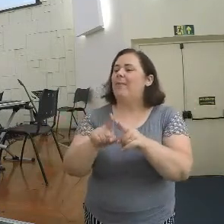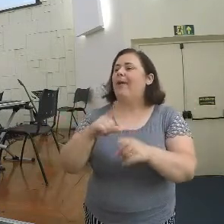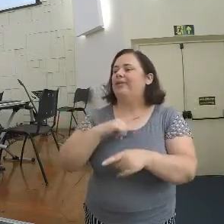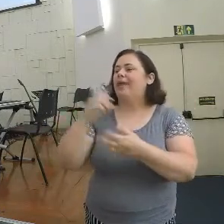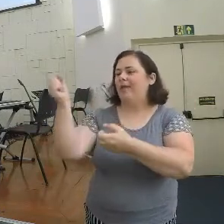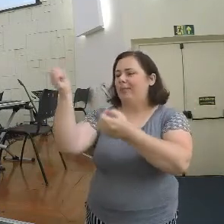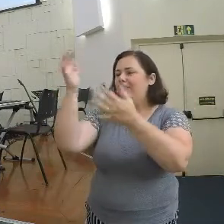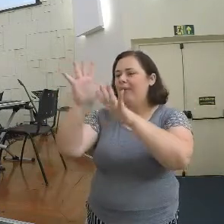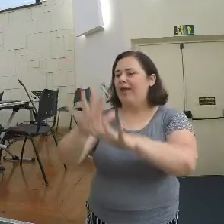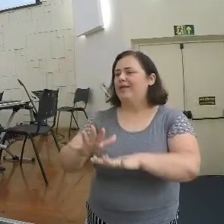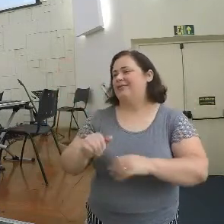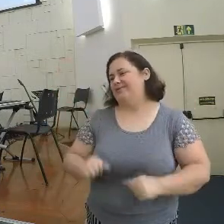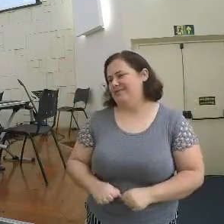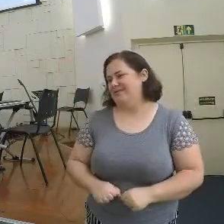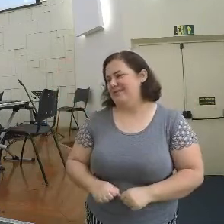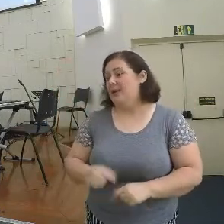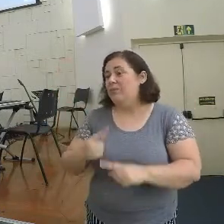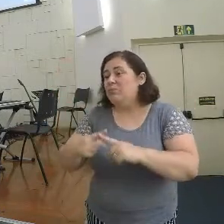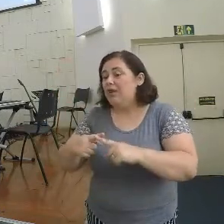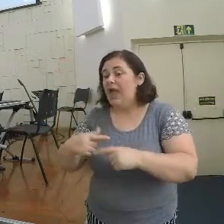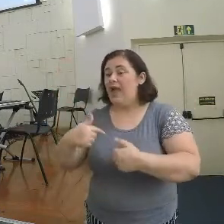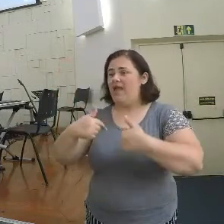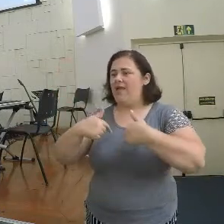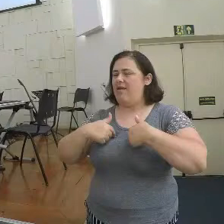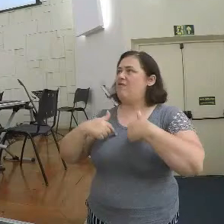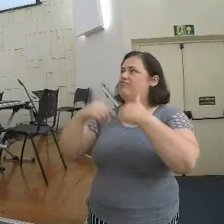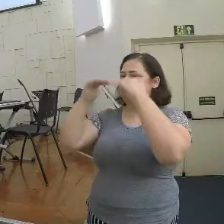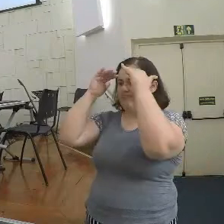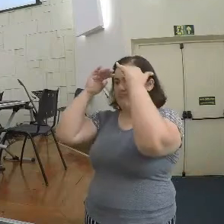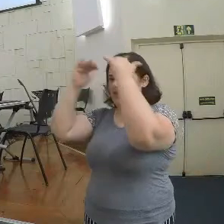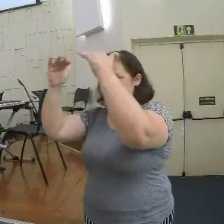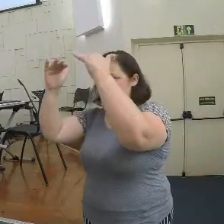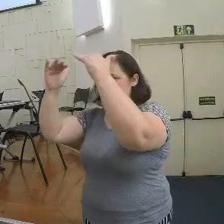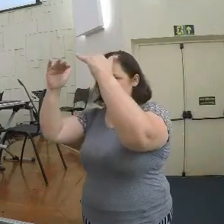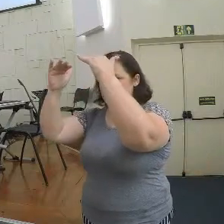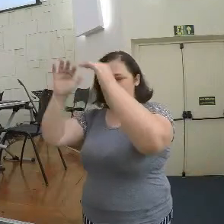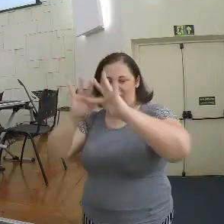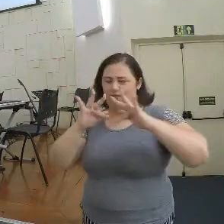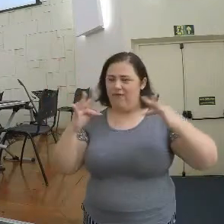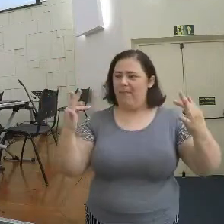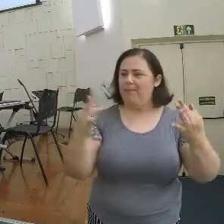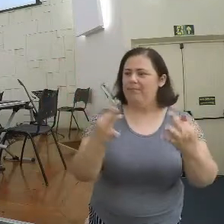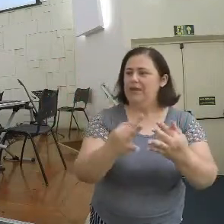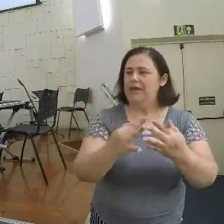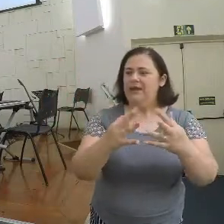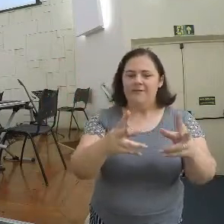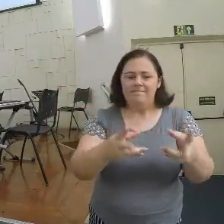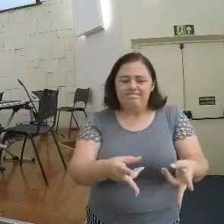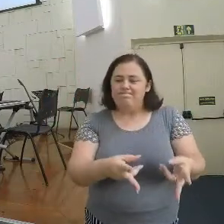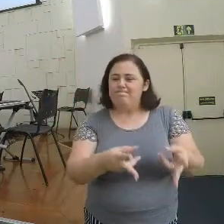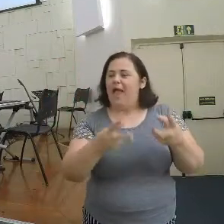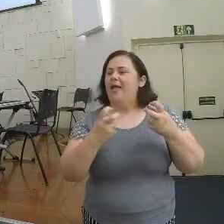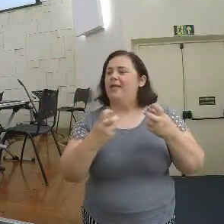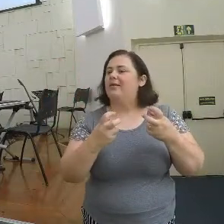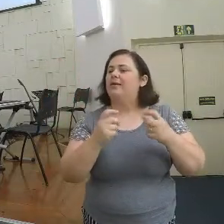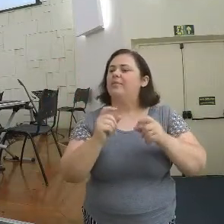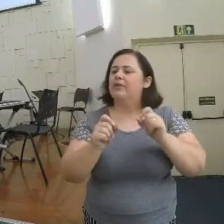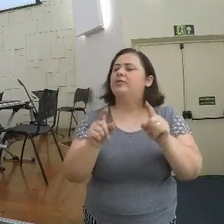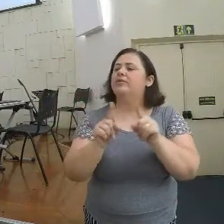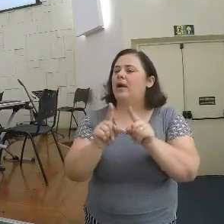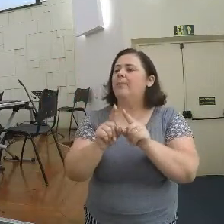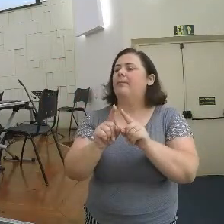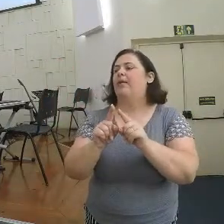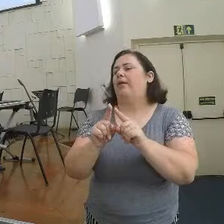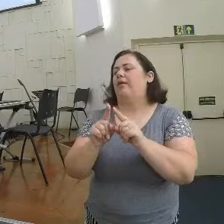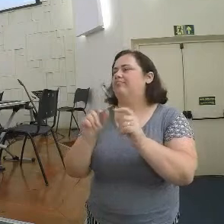aí com os demais crentes do Brasil e até pelo mundo, escreveu uma linda poesia cujo título é Este Lugar é Meu. A minha irmã